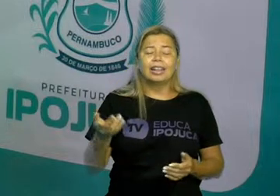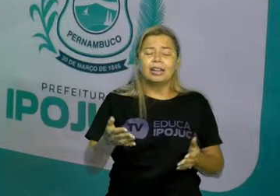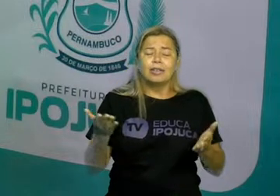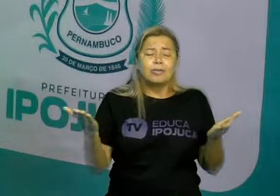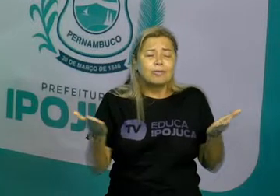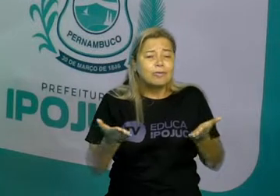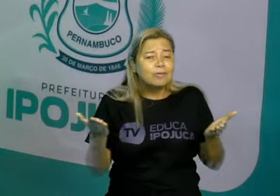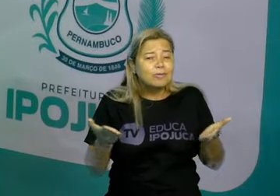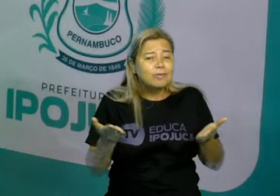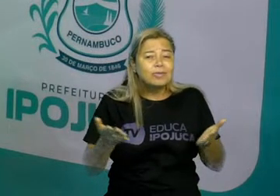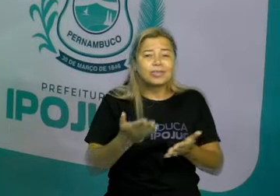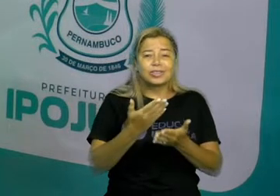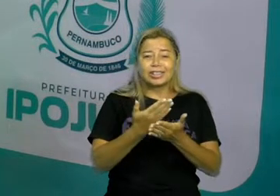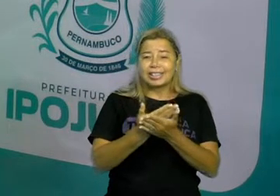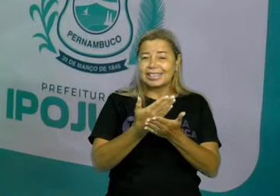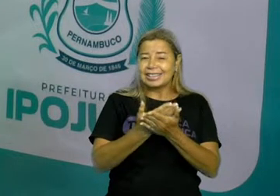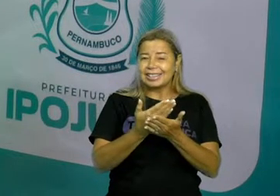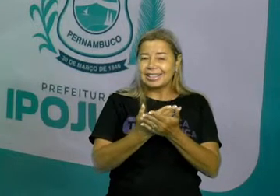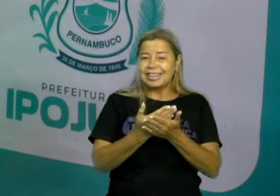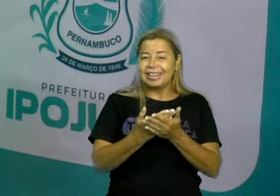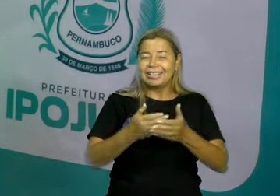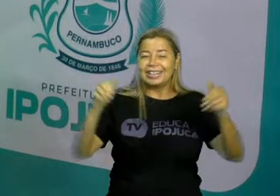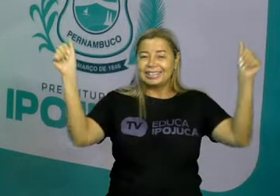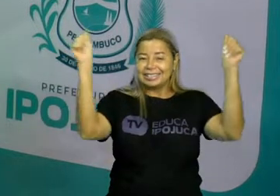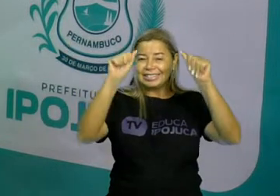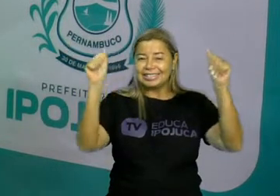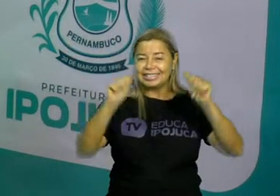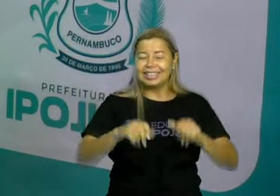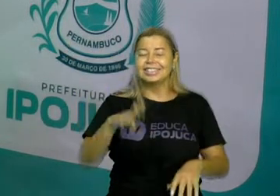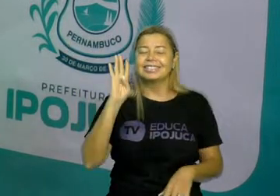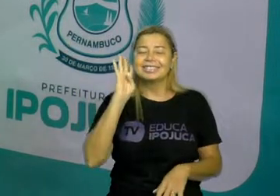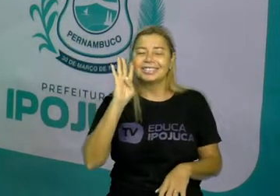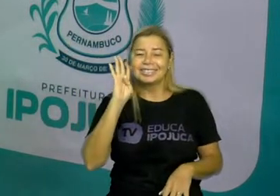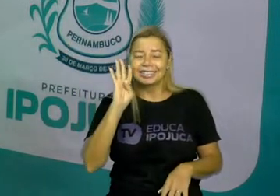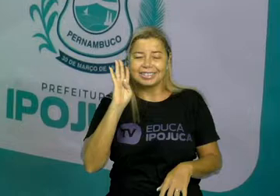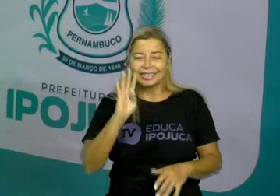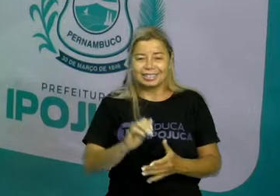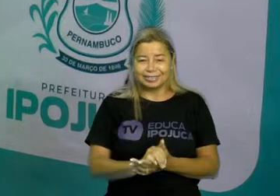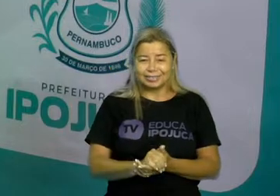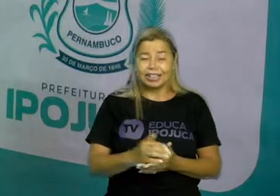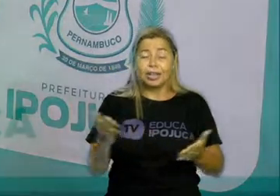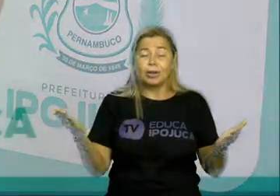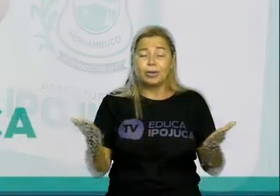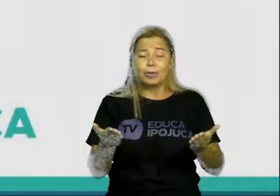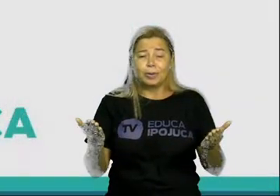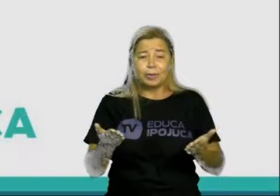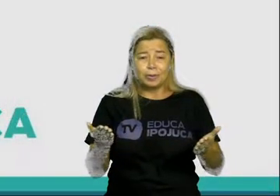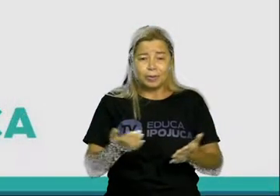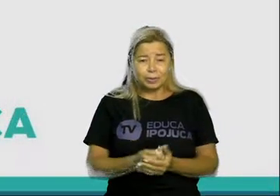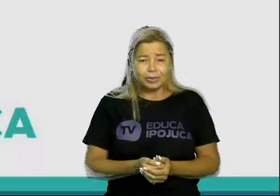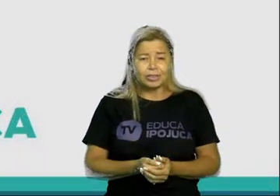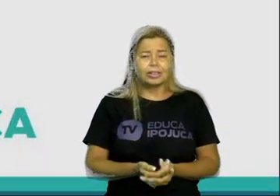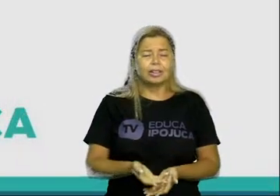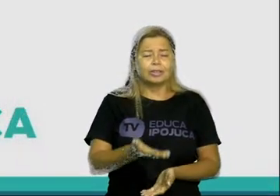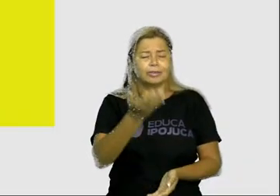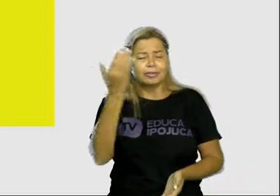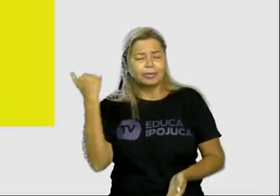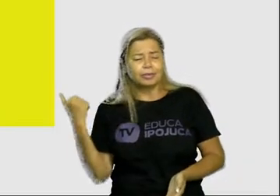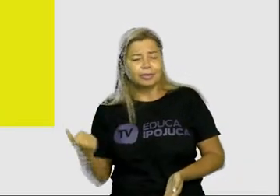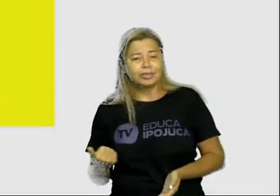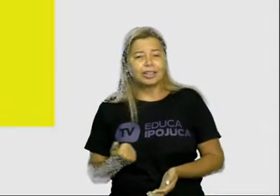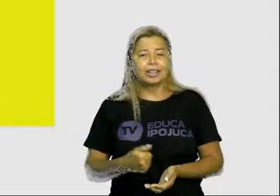legal, certo? Eu sou professora do quinto ano e vamos estudar hoje sobre linhas imaginárias e movimento. Vamos